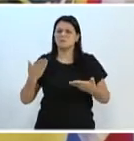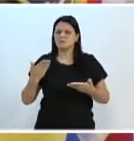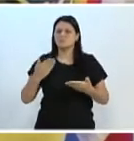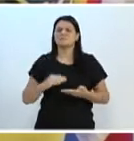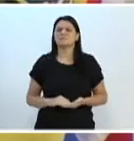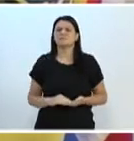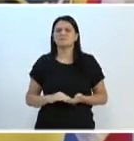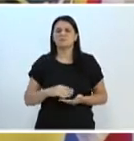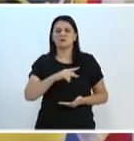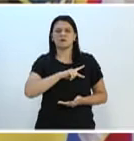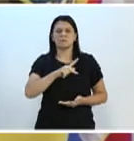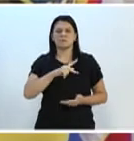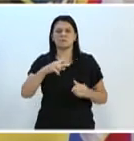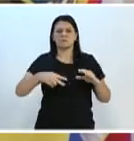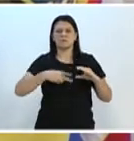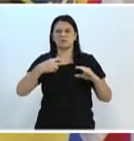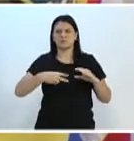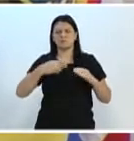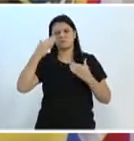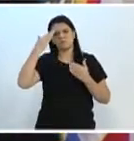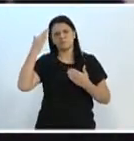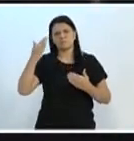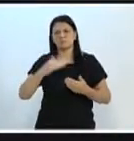a presidente da Câmara. Muito obrigado.